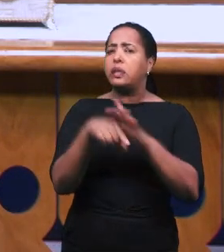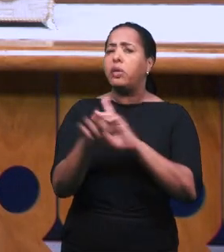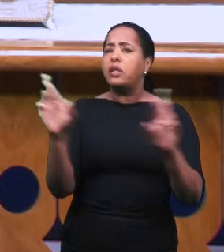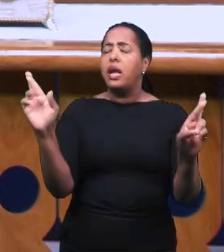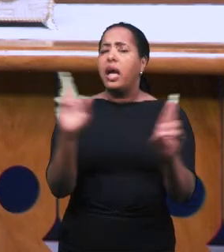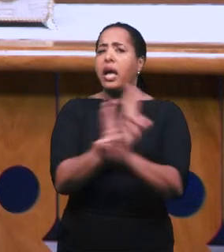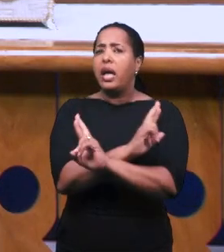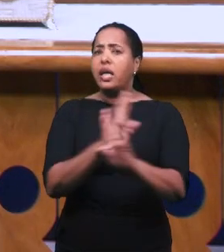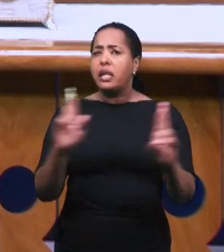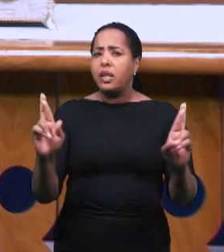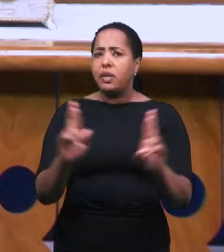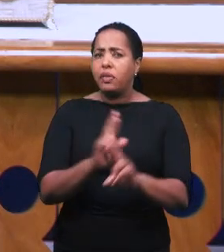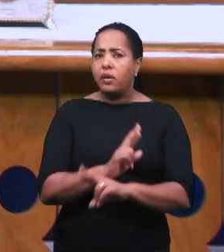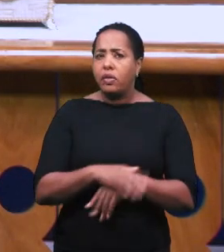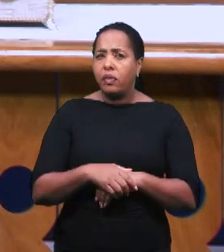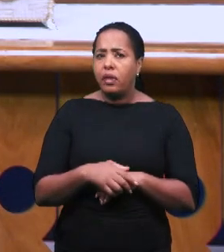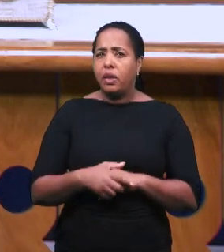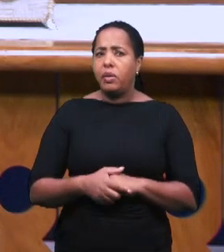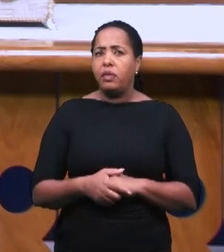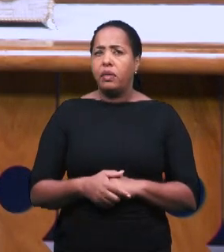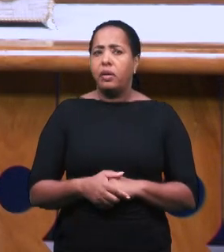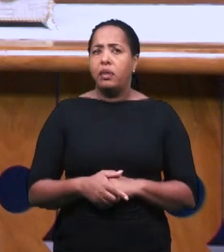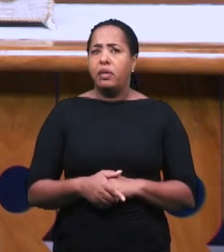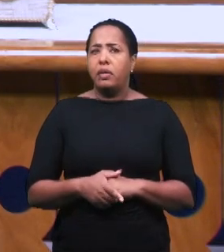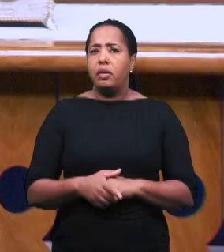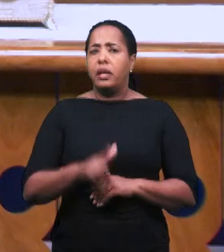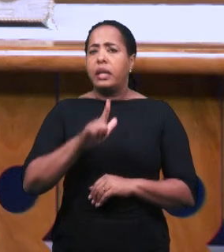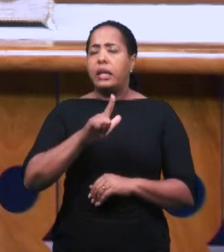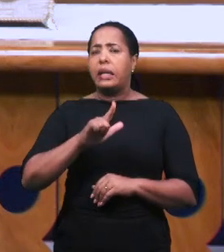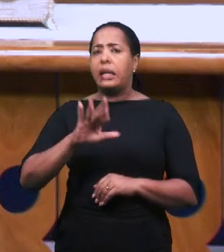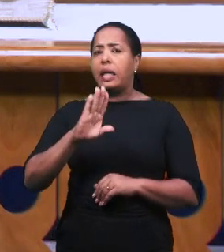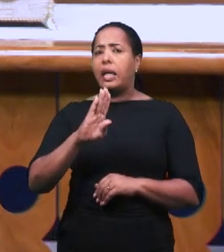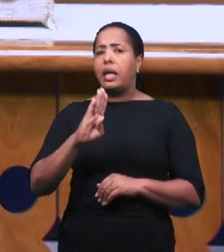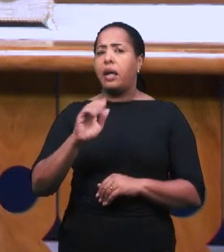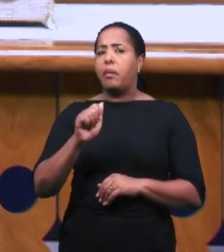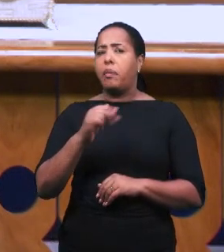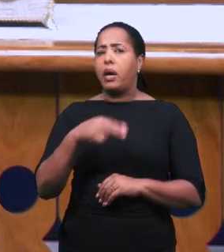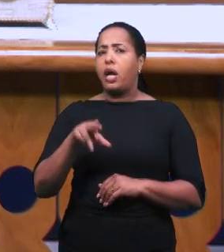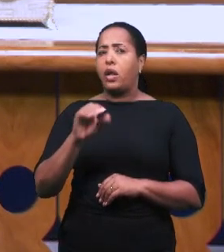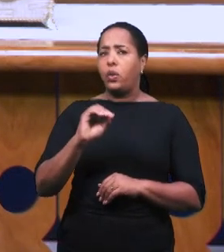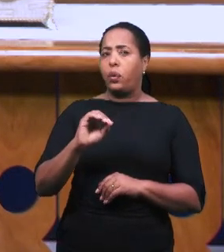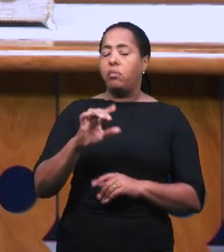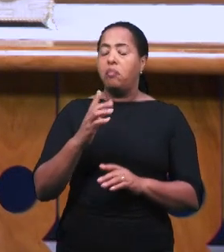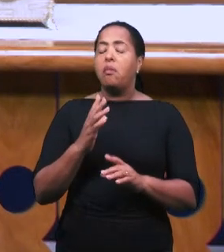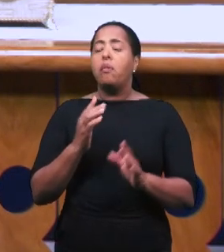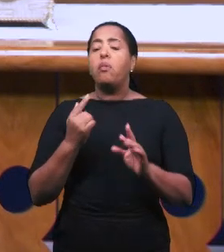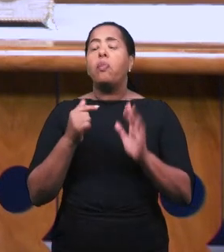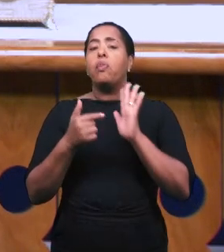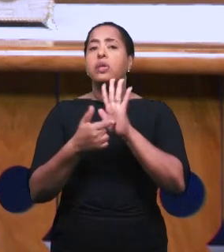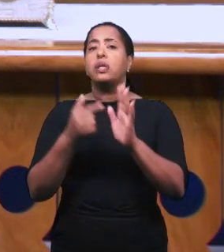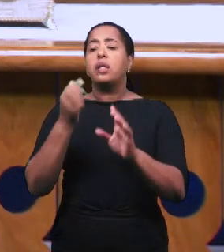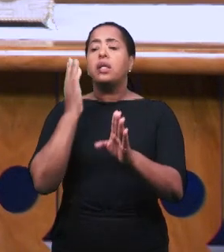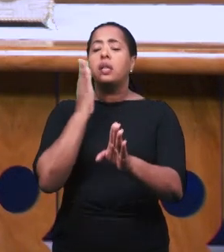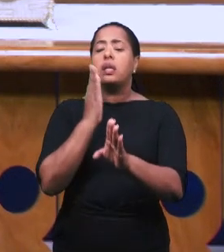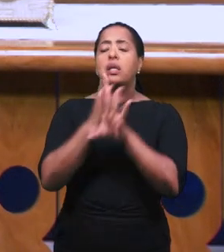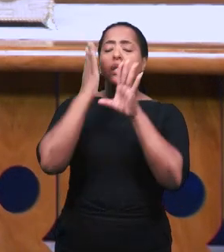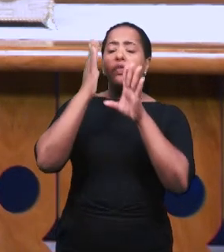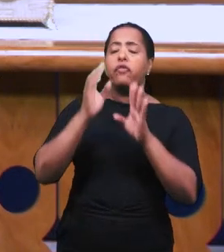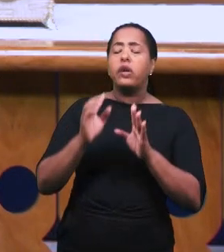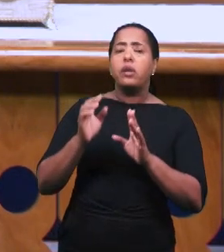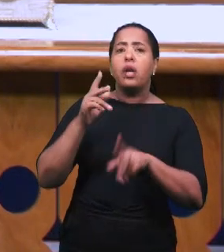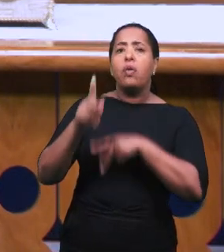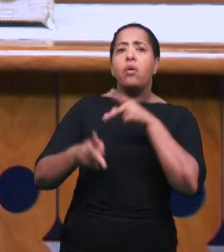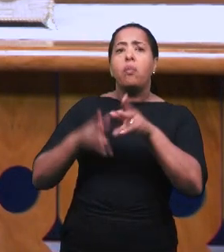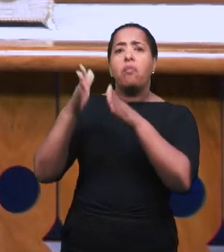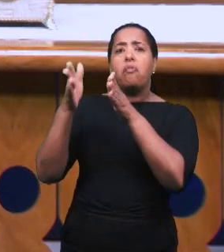lírio. Então, é a terceira pergunta, vamos lá. Identifique a figura profética da igreja e explique a resposta. Então,